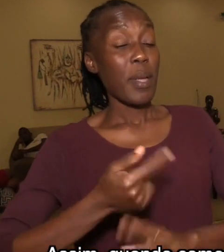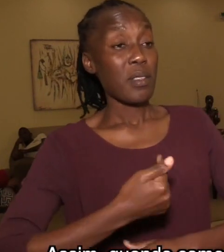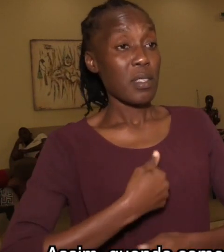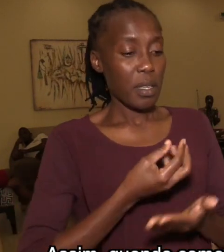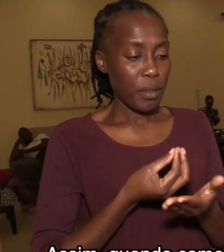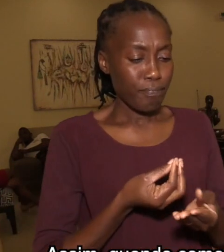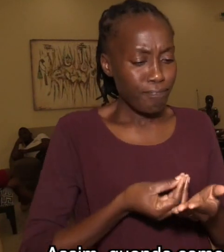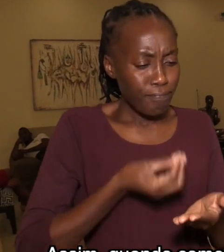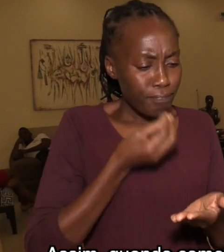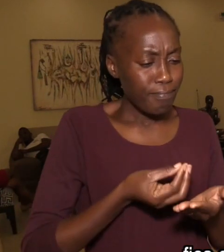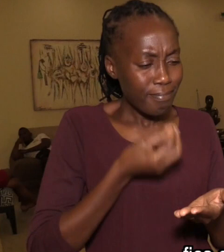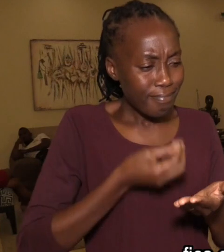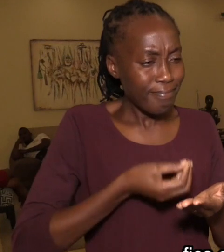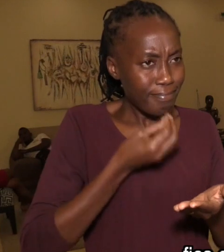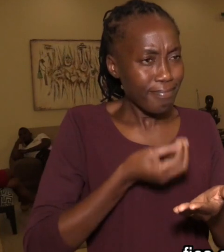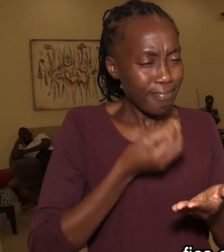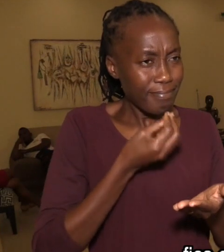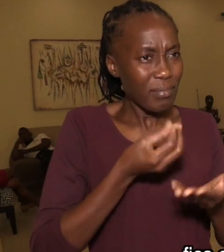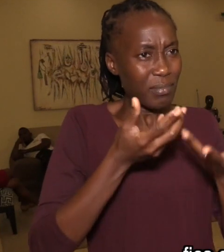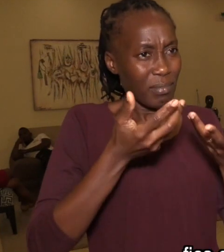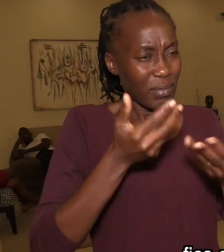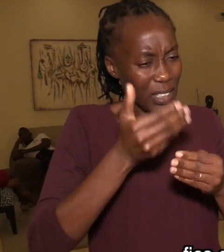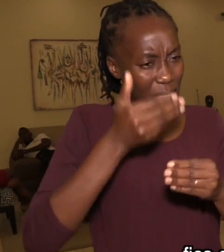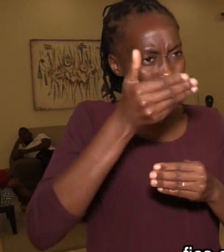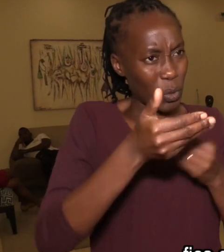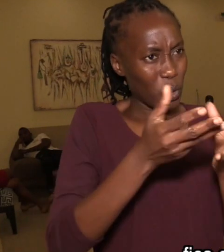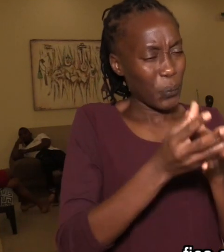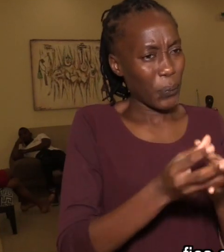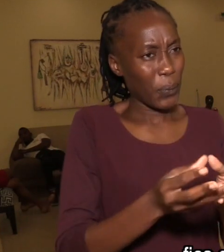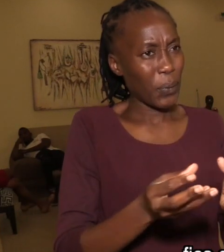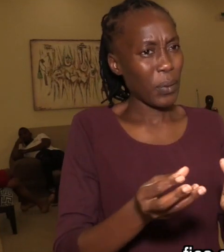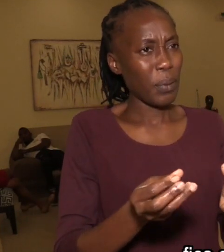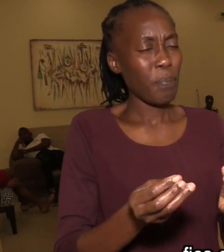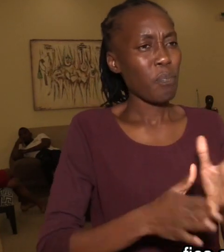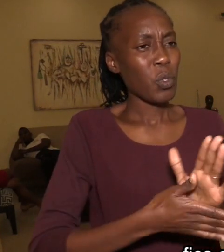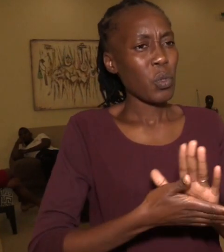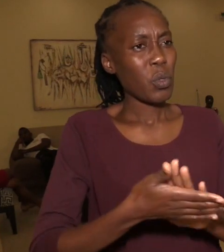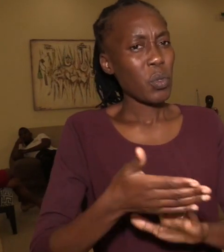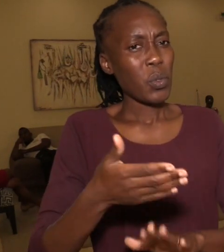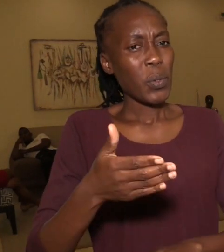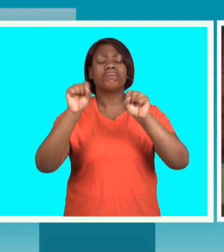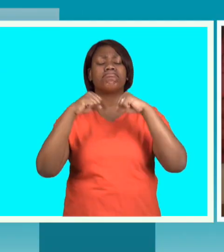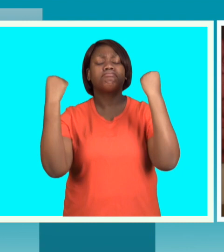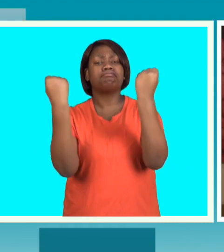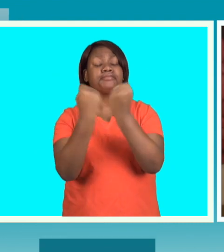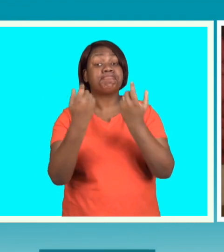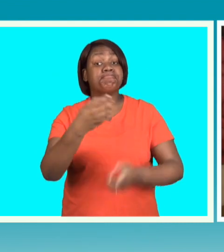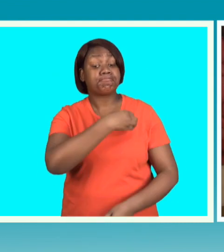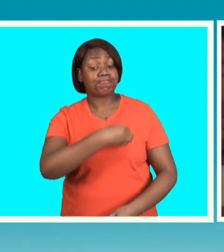depois da crise, começar a comer, então praticamente que fico estabilizado.